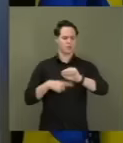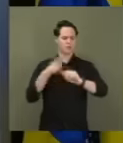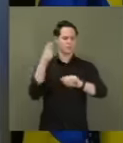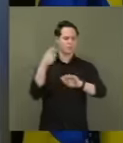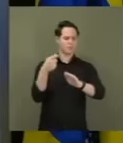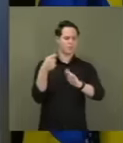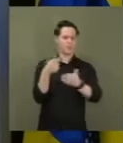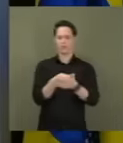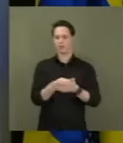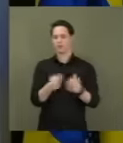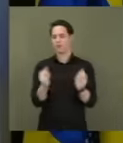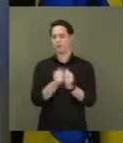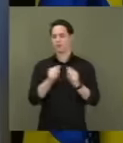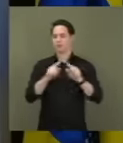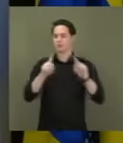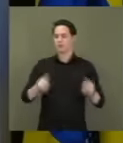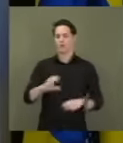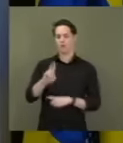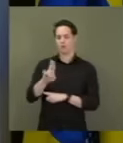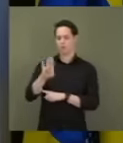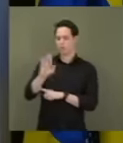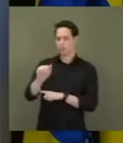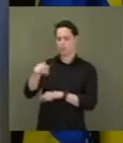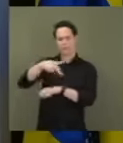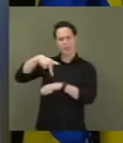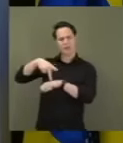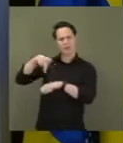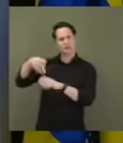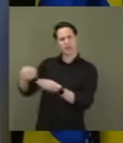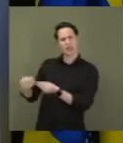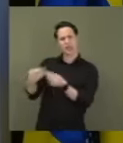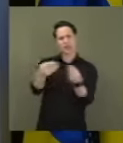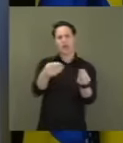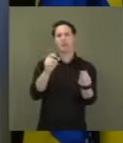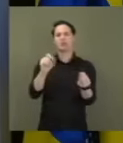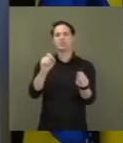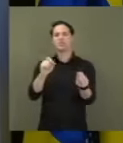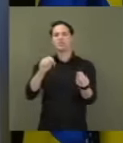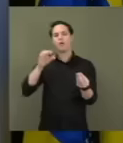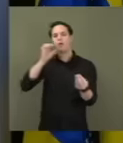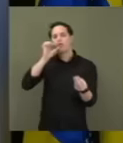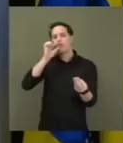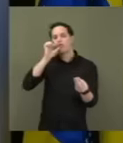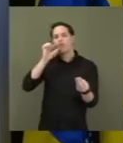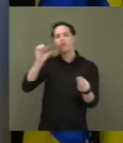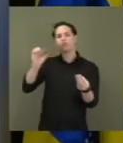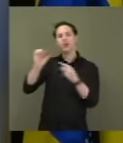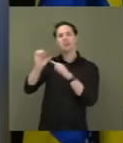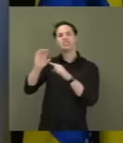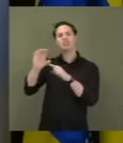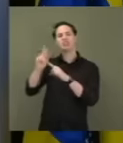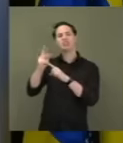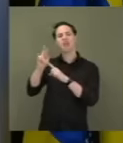empréstimos, como Cuba, que chegou a oferecer charutos como